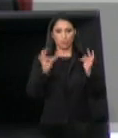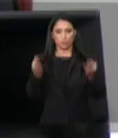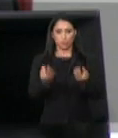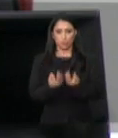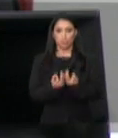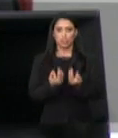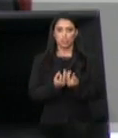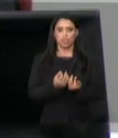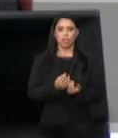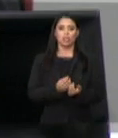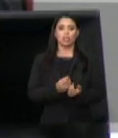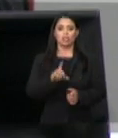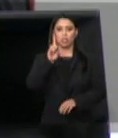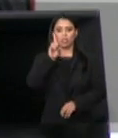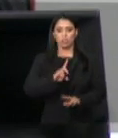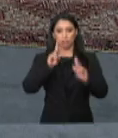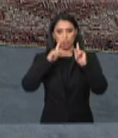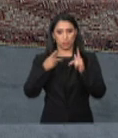humanos